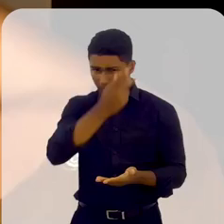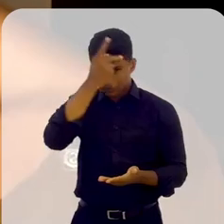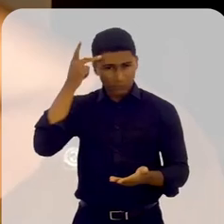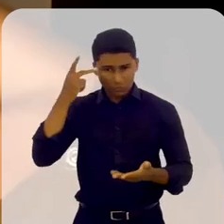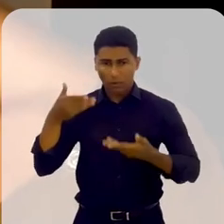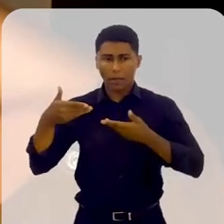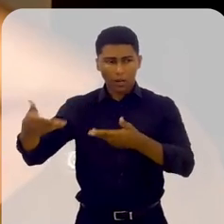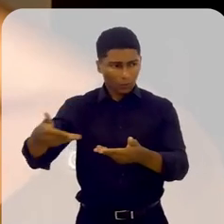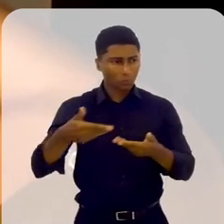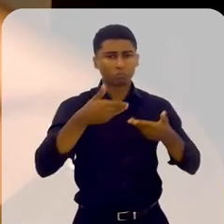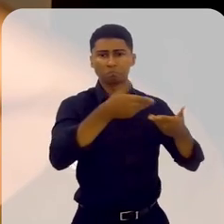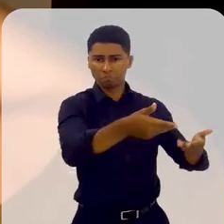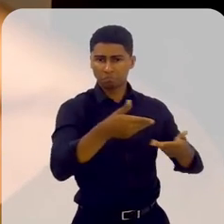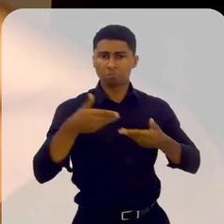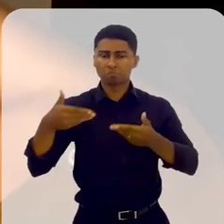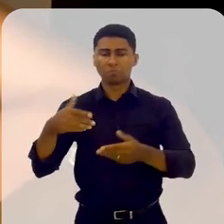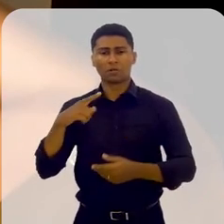frutos.